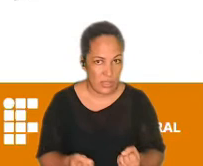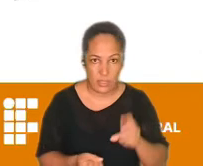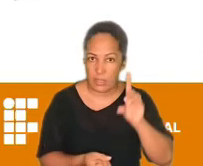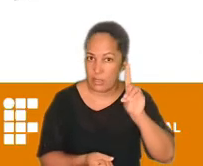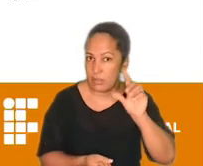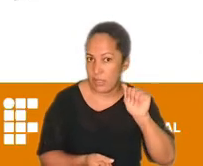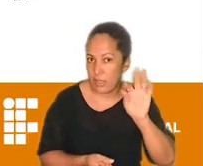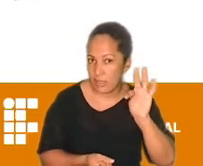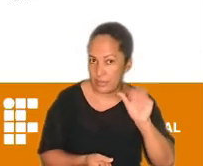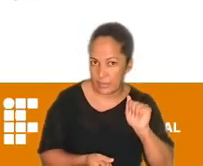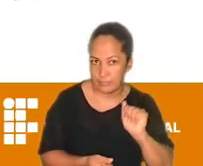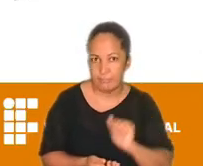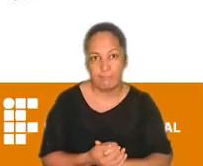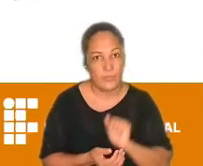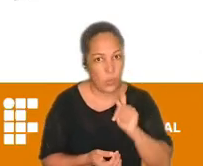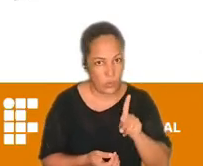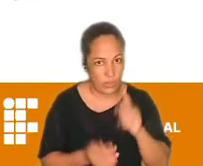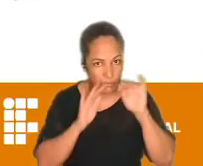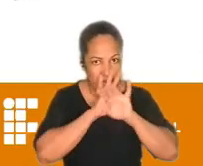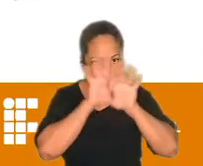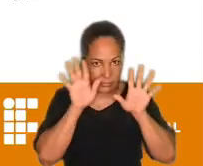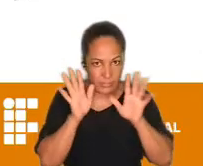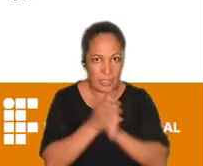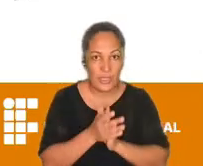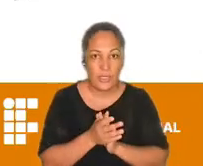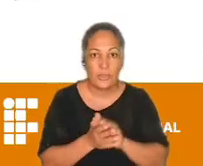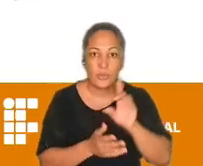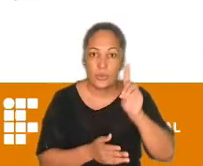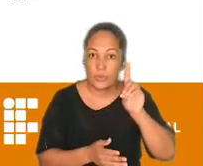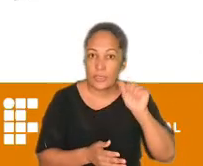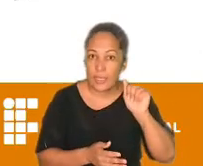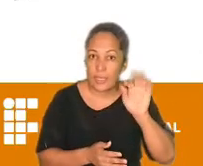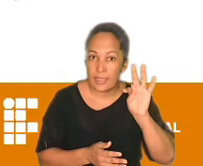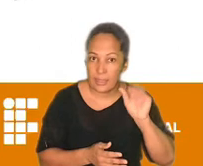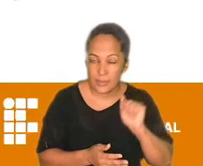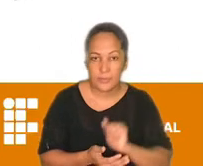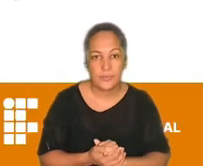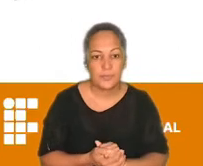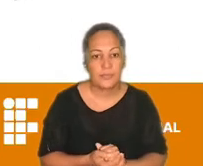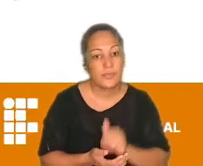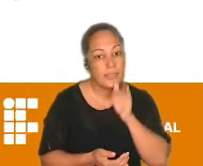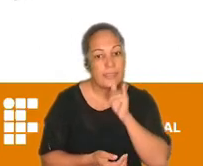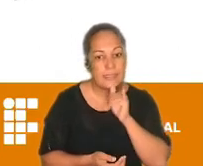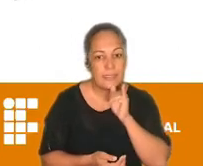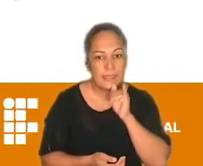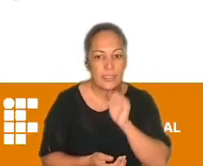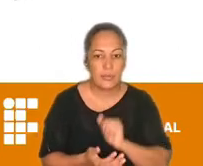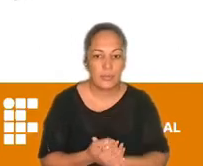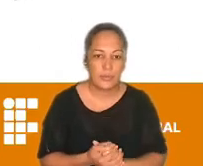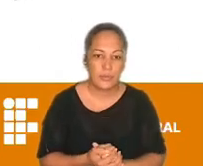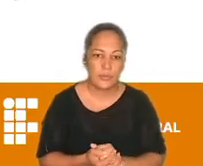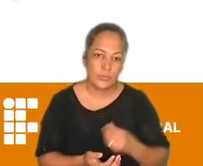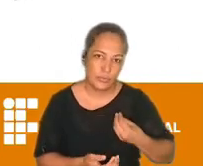erro. Está claro? Data, tipo date. Exemplo, tipo, ó, data de nascimento do